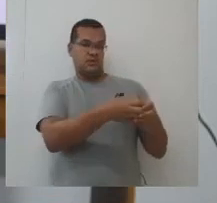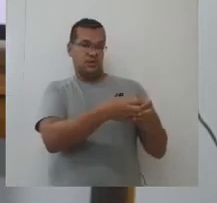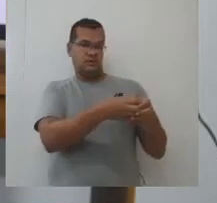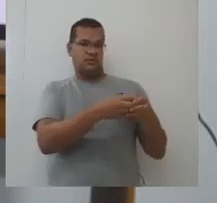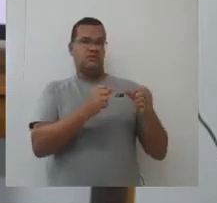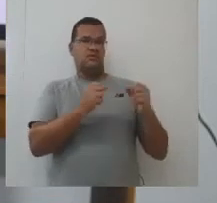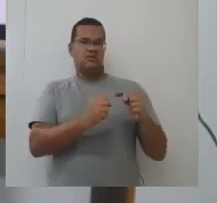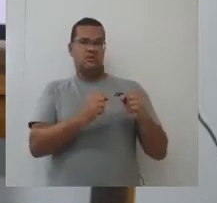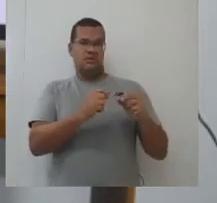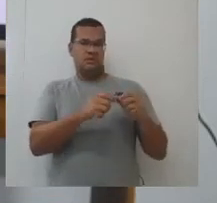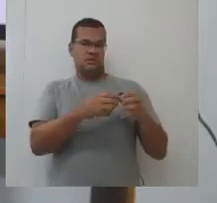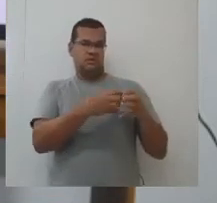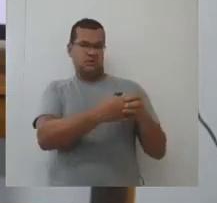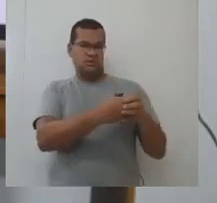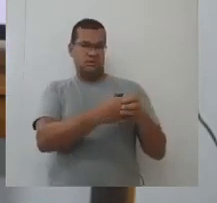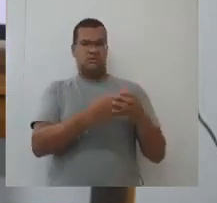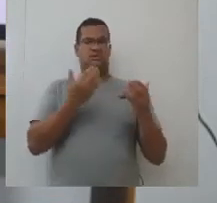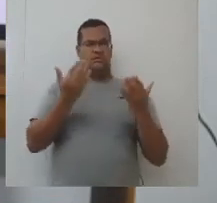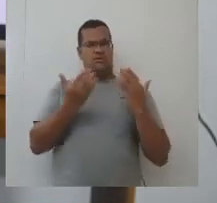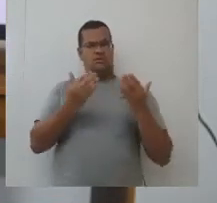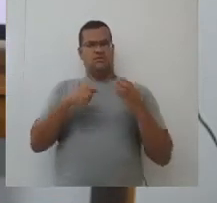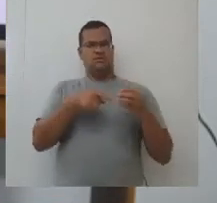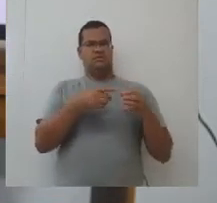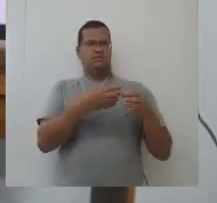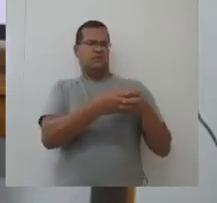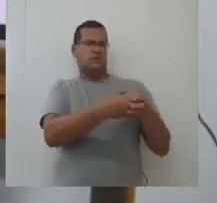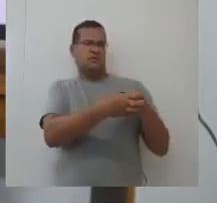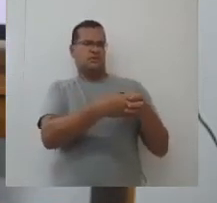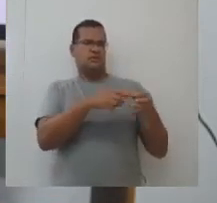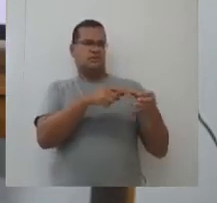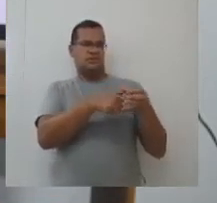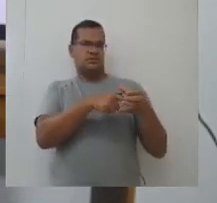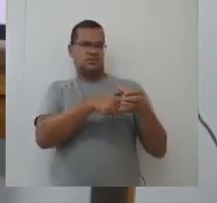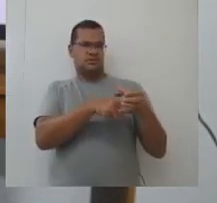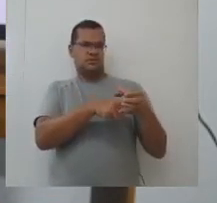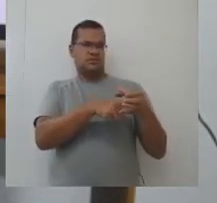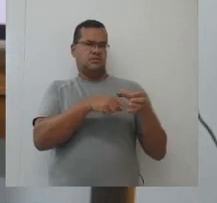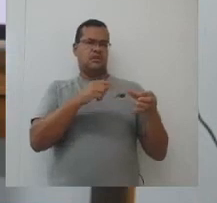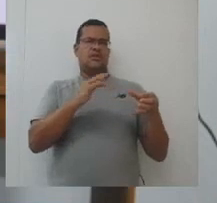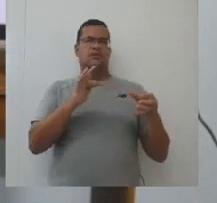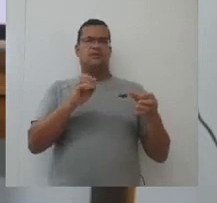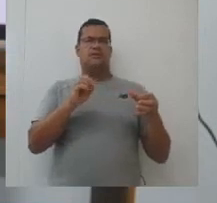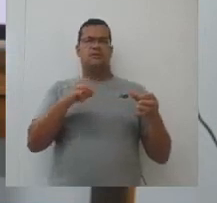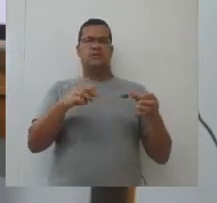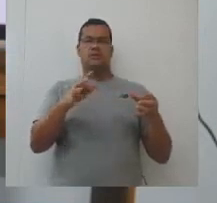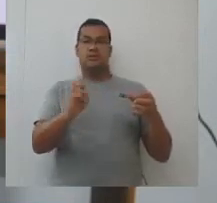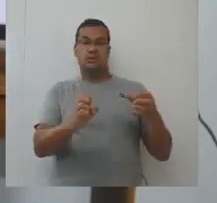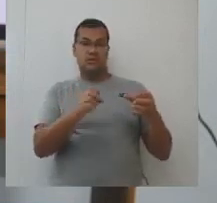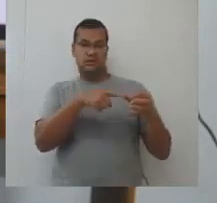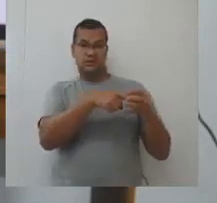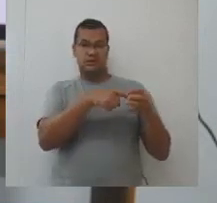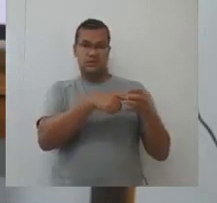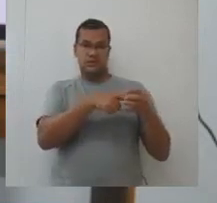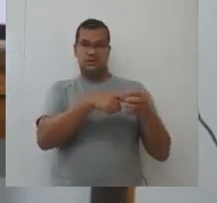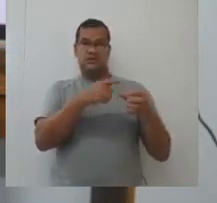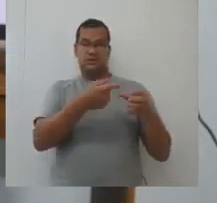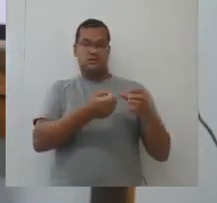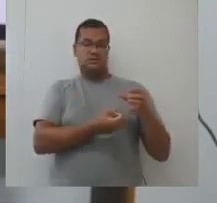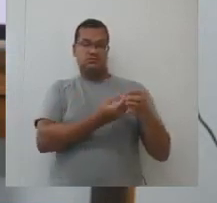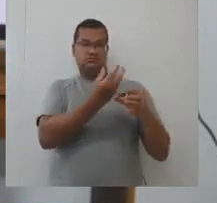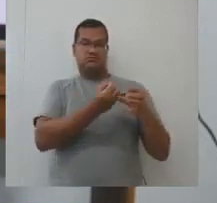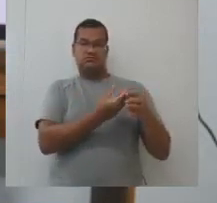gente pode fazer uma analogia como sendo a carga fonte que gerou o